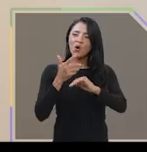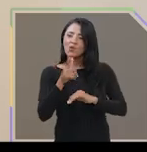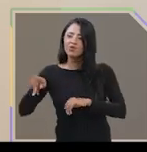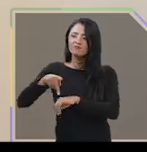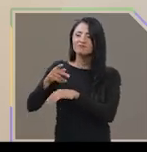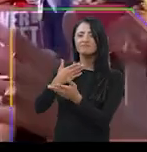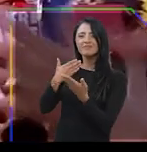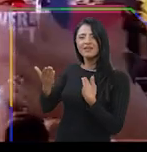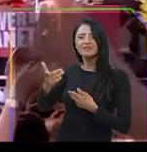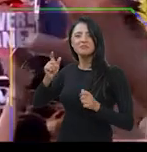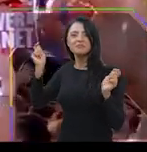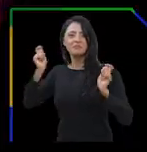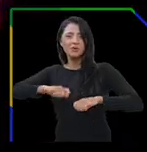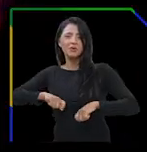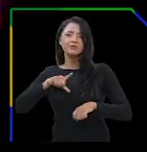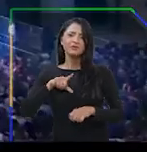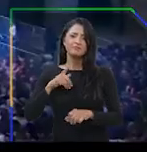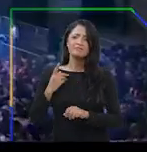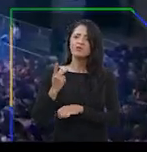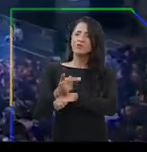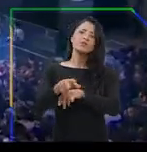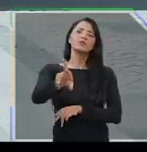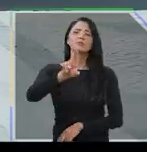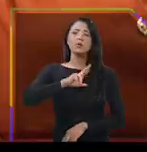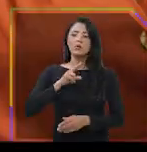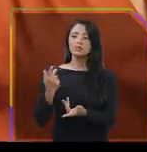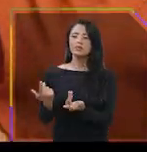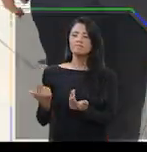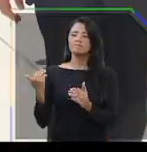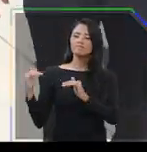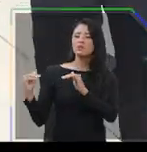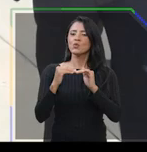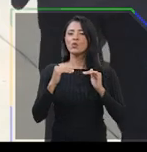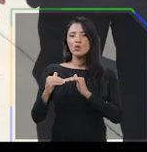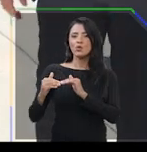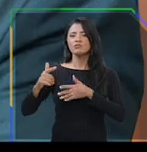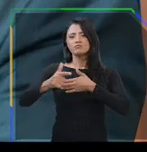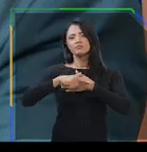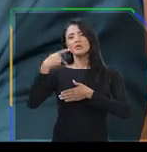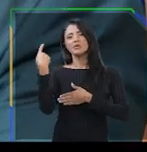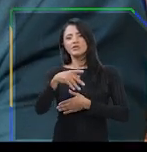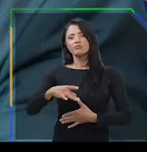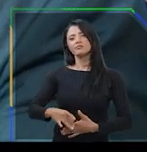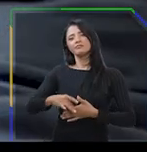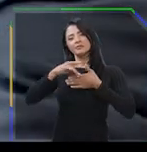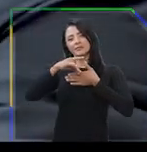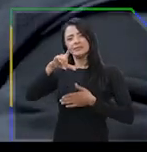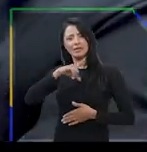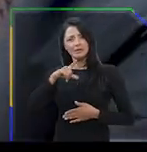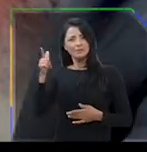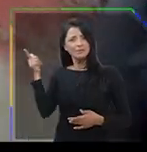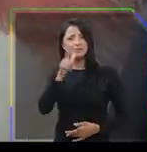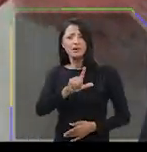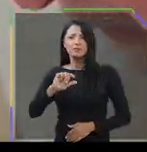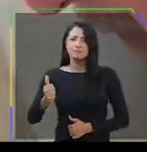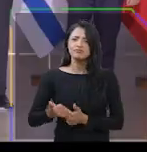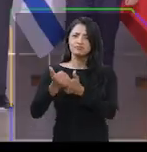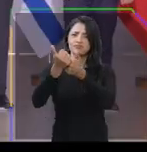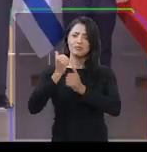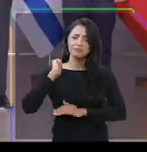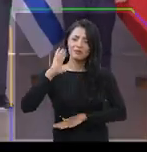com outros países, que busca soluções em comum acordo e exerce seu papel de liderança para contribuir